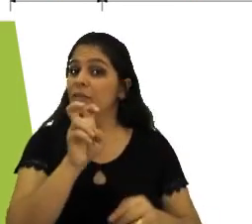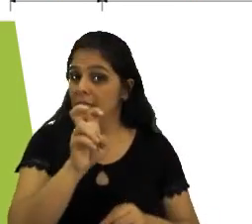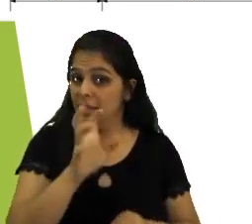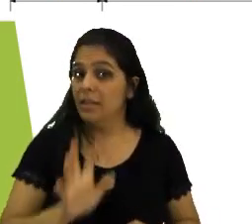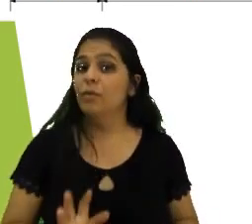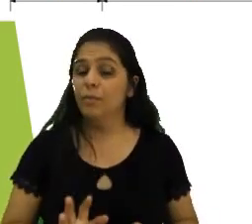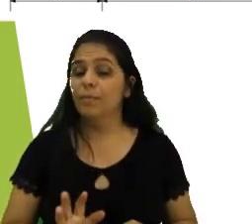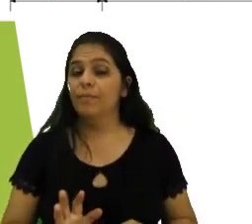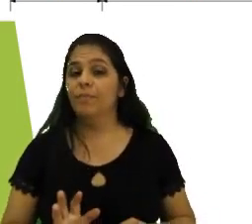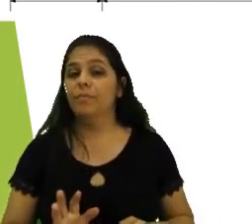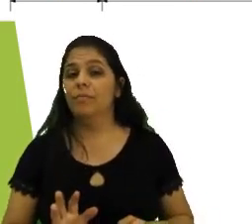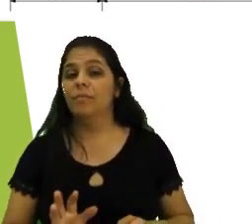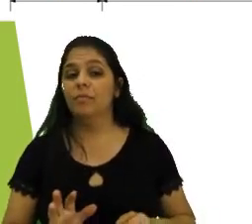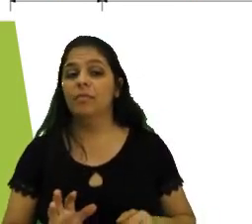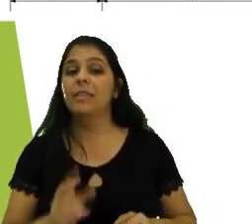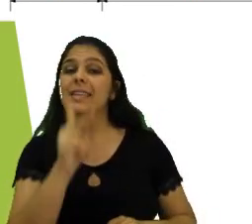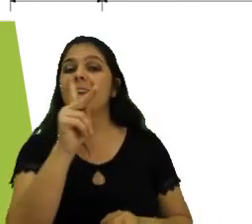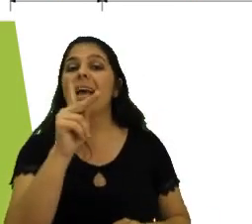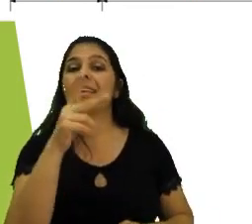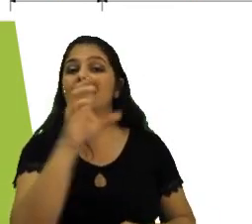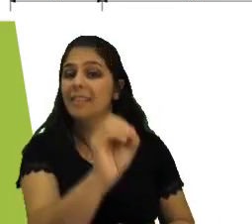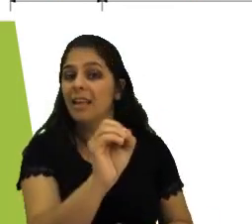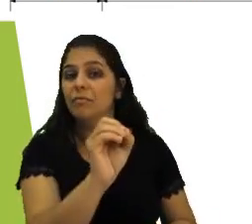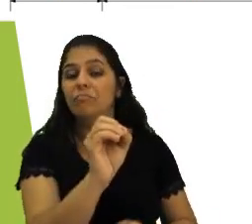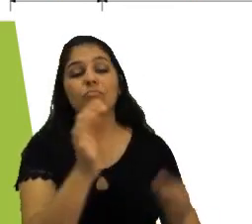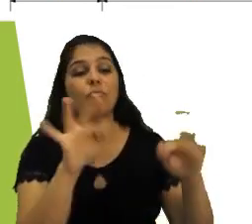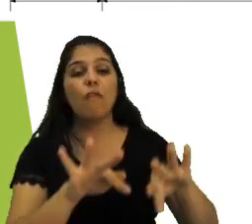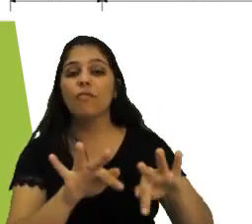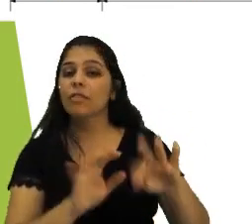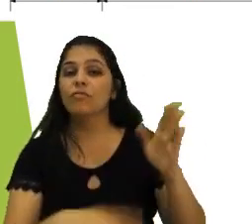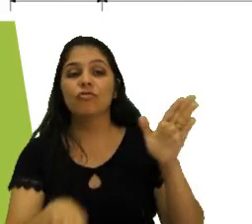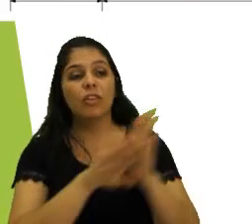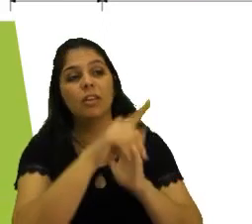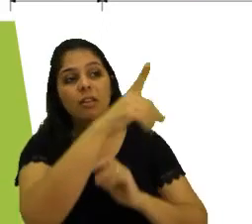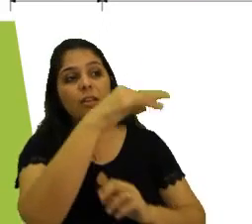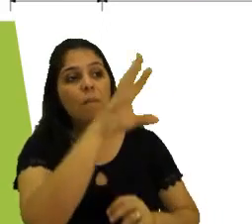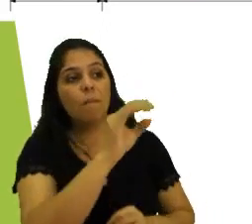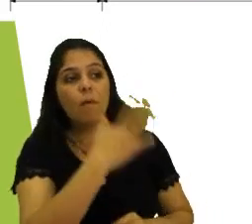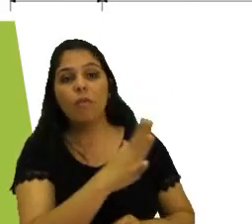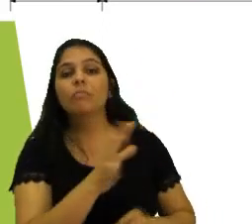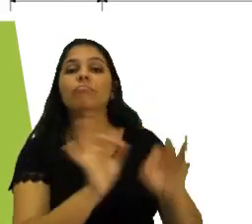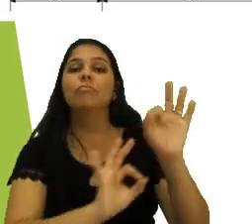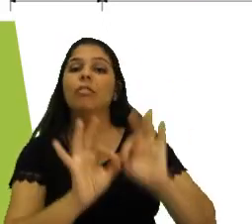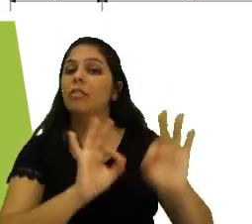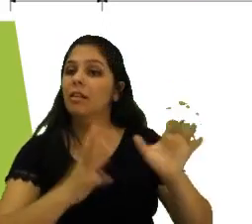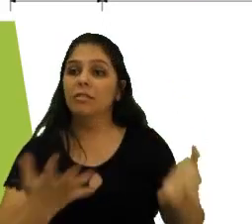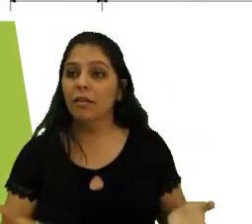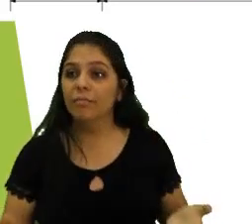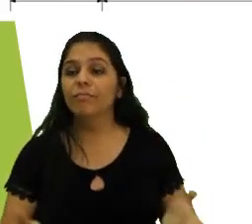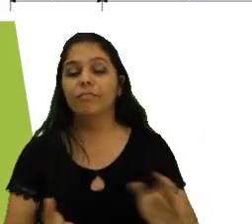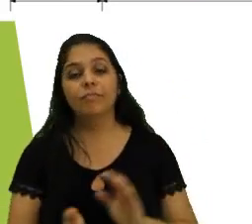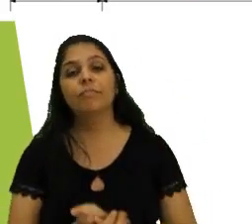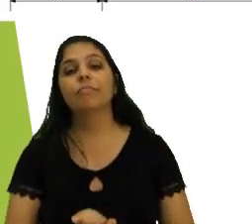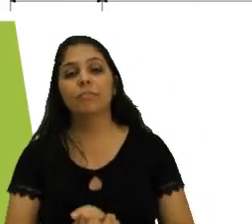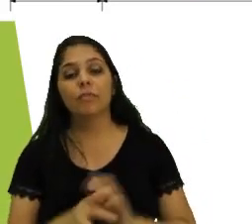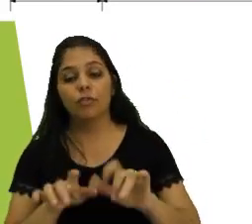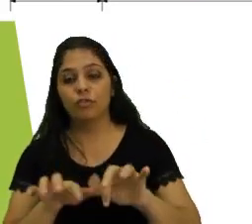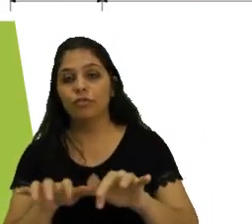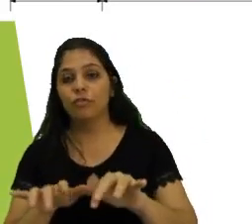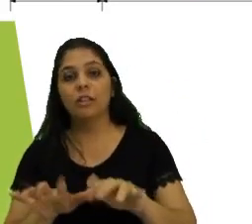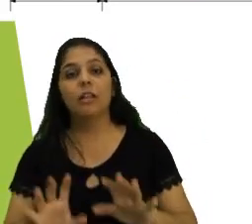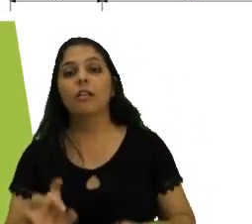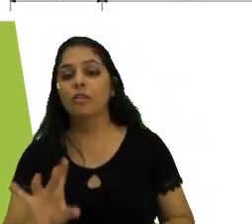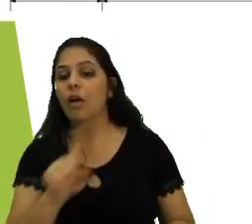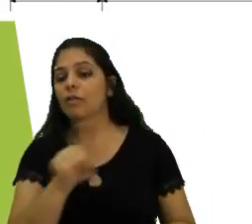E K0. Por fim, cheguei a esse ponto aqui, ó, na coordenada, né? Aí vou digitar simplesmente o Z